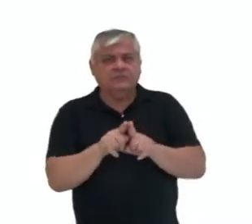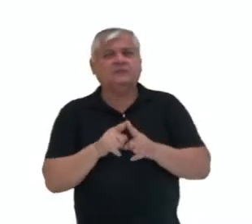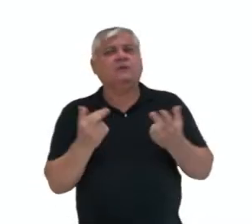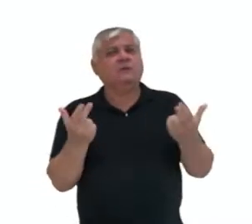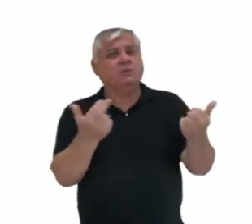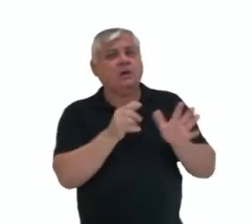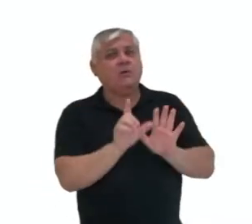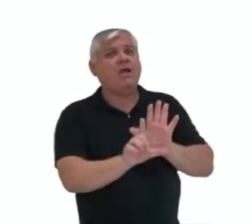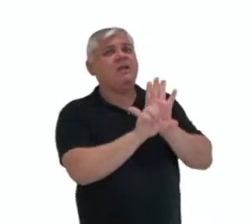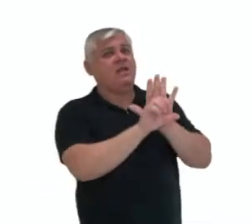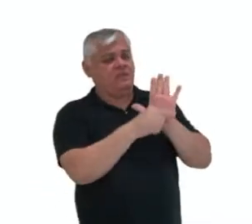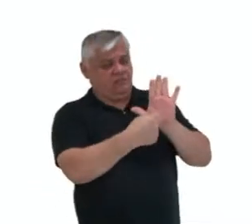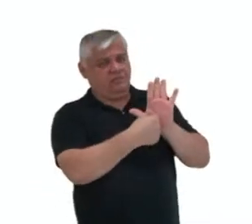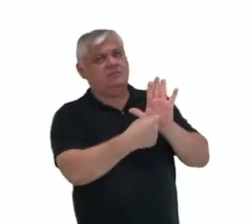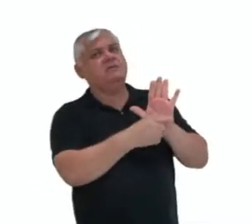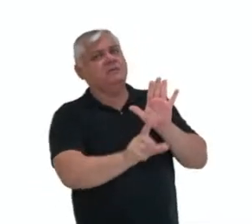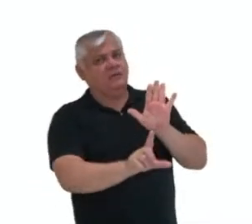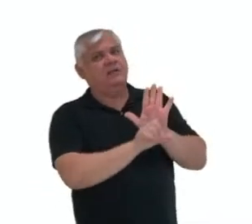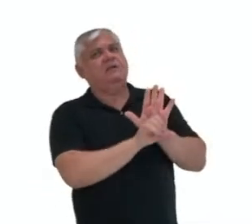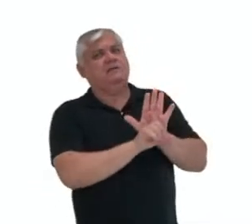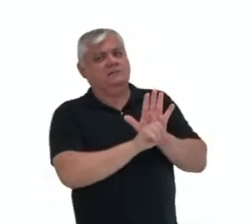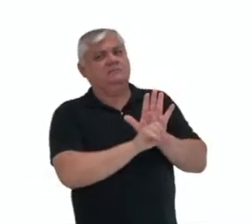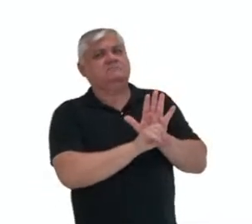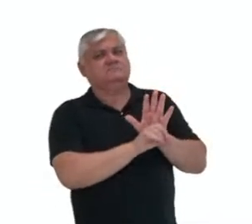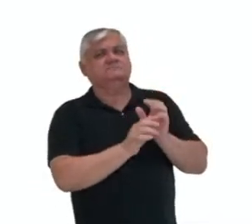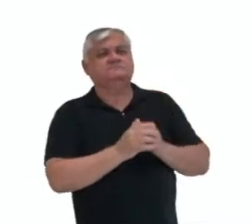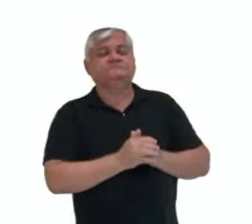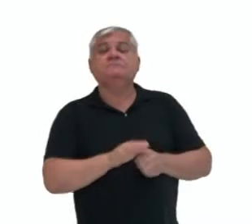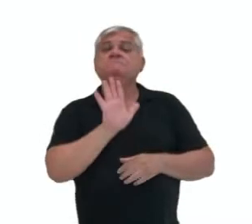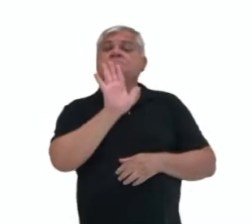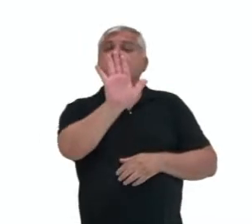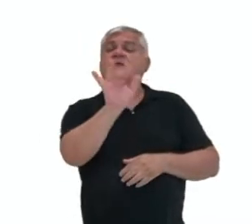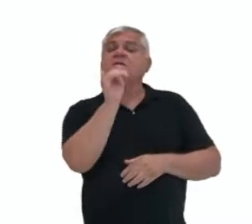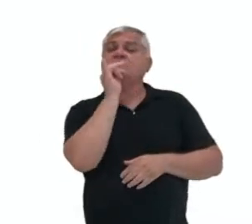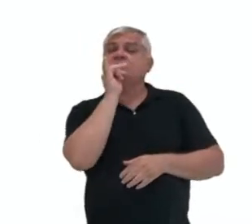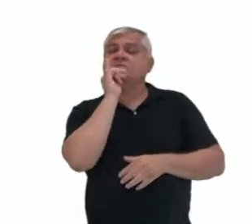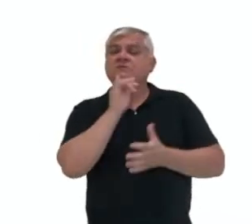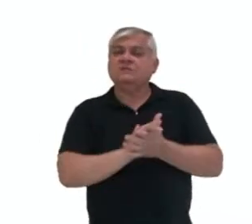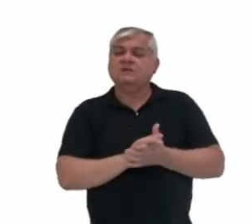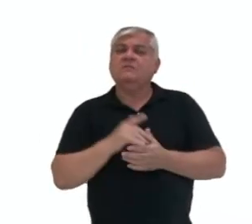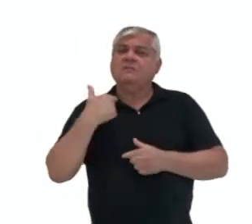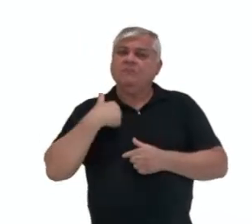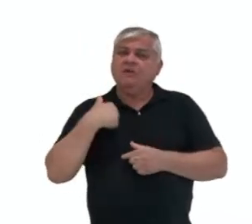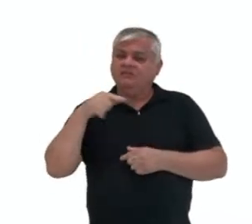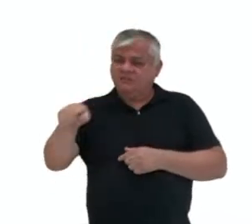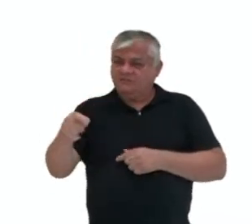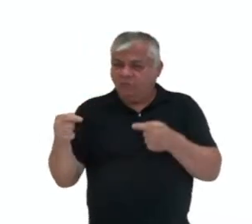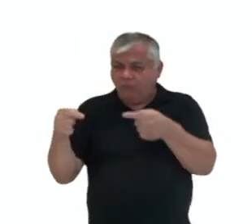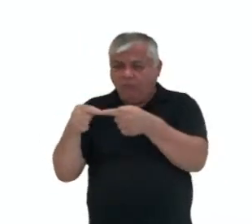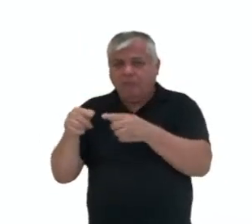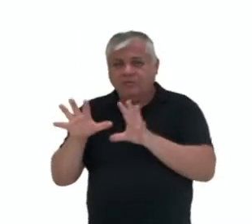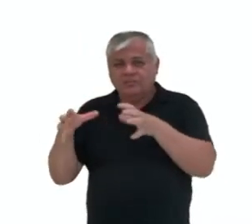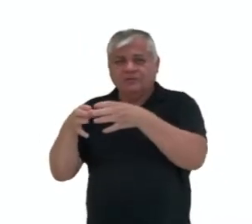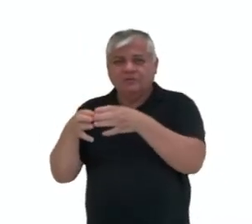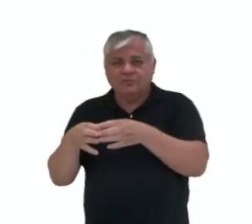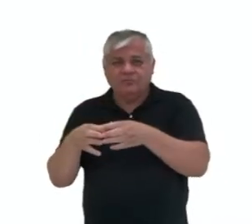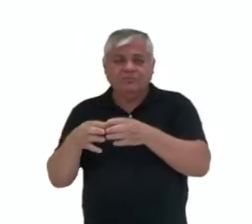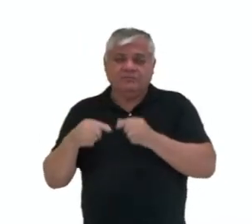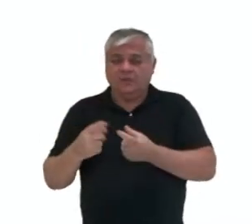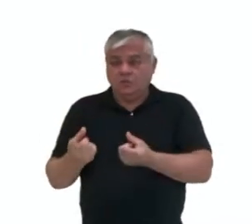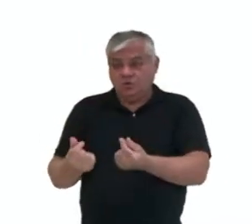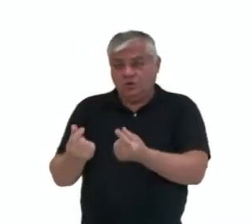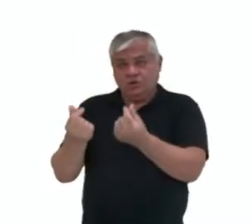perante a lei, por exemplo. É uma questão. Mas somos uns mais iguais do que outros, quando, por exemplo, um rico